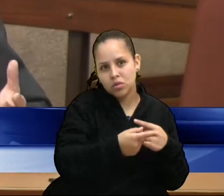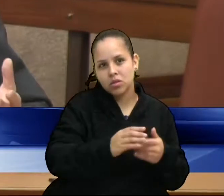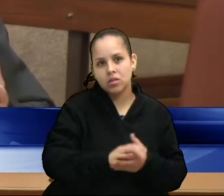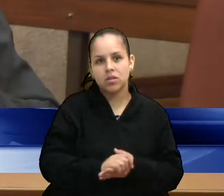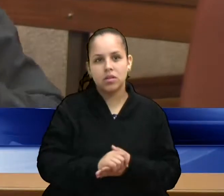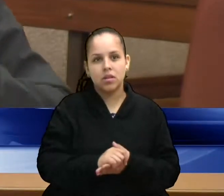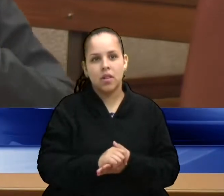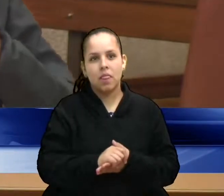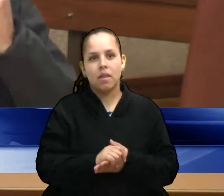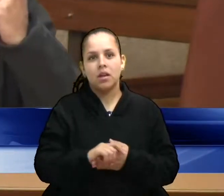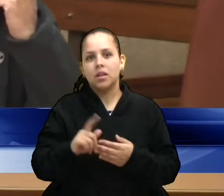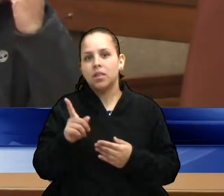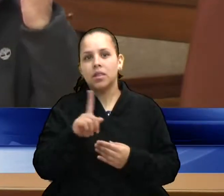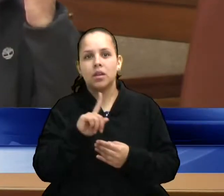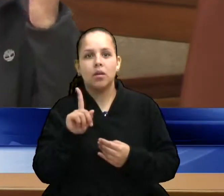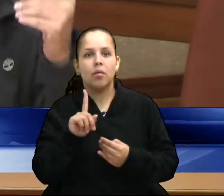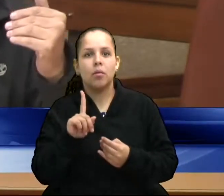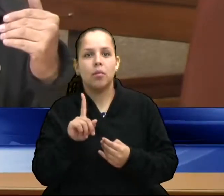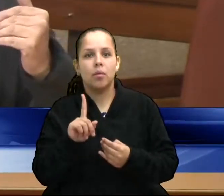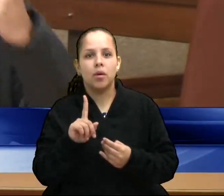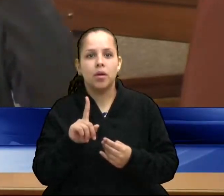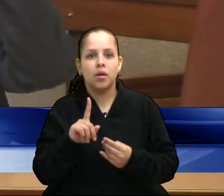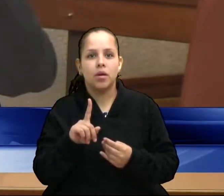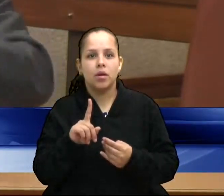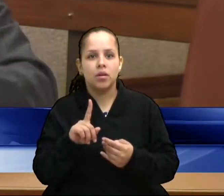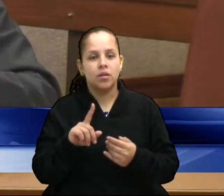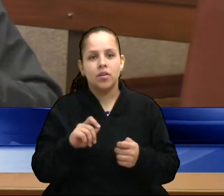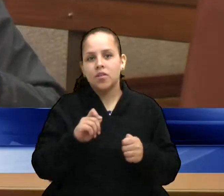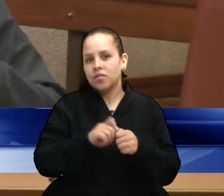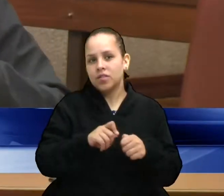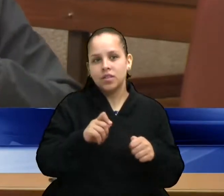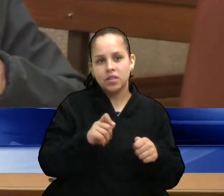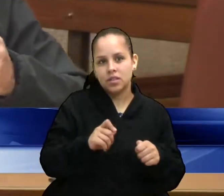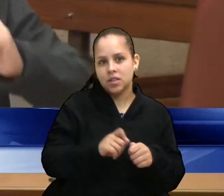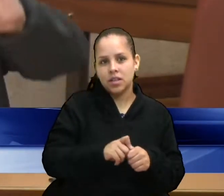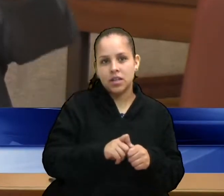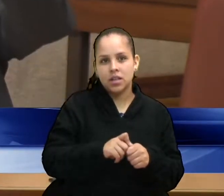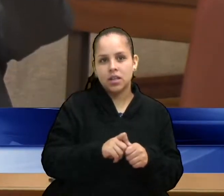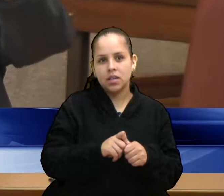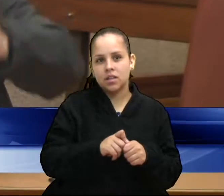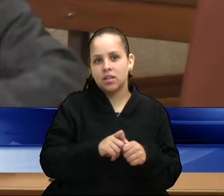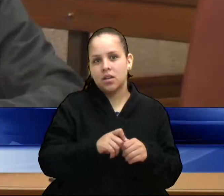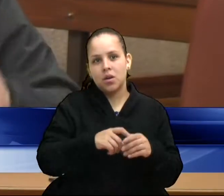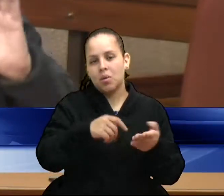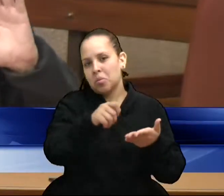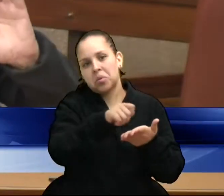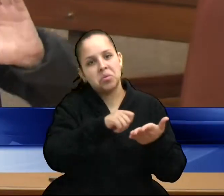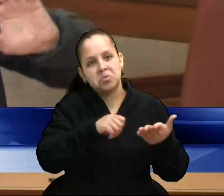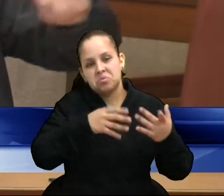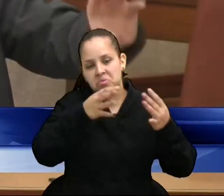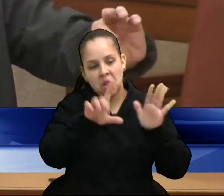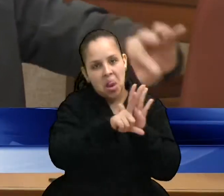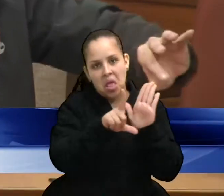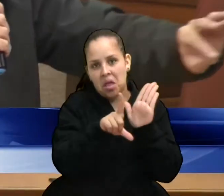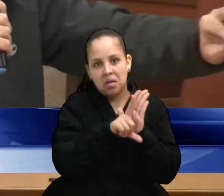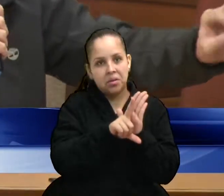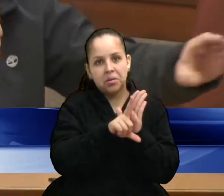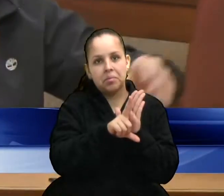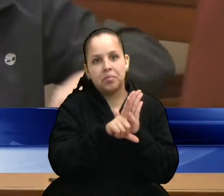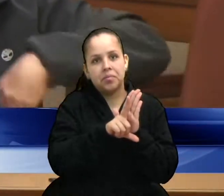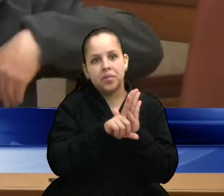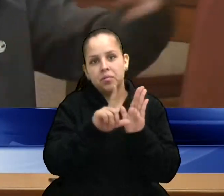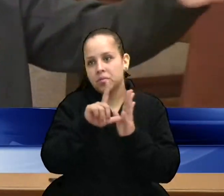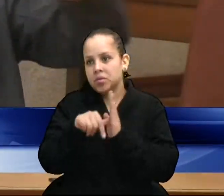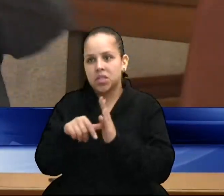privada, né? Não é feita uma concessão, é sim feito, se preenche os requisitos da lei, vai ter